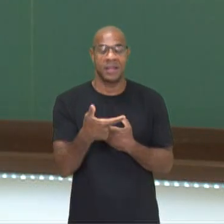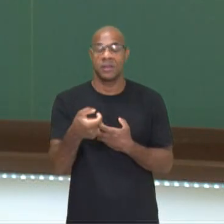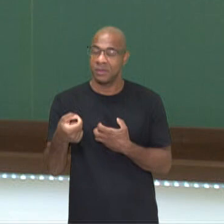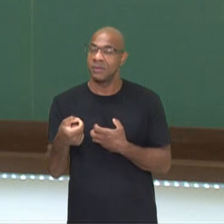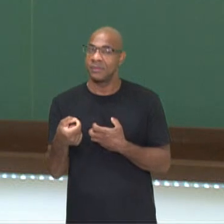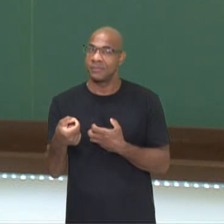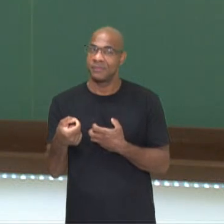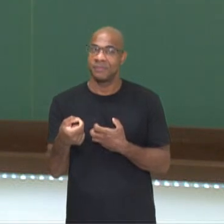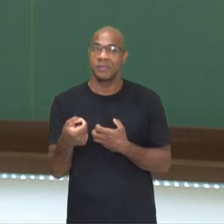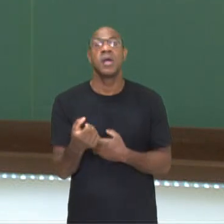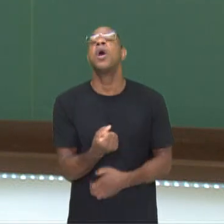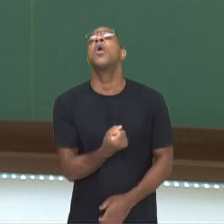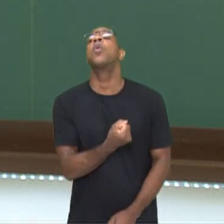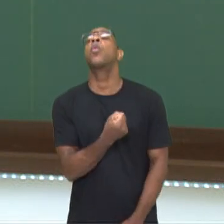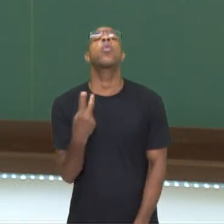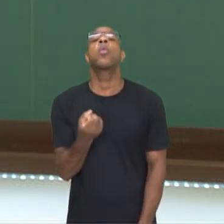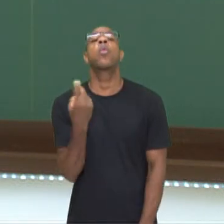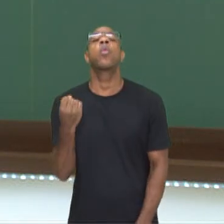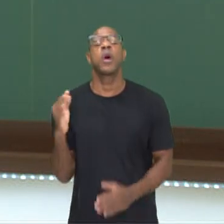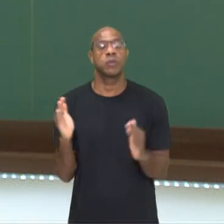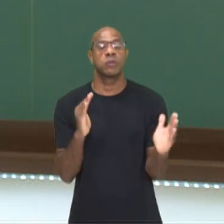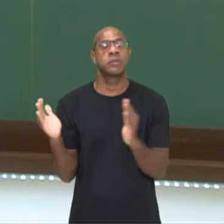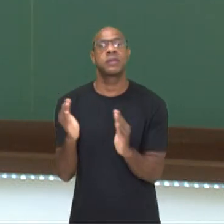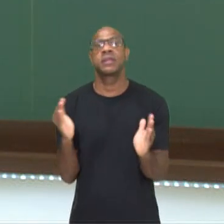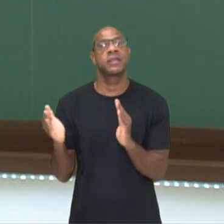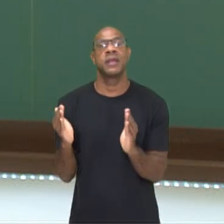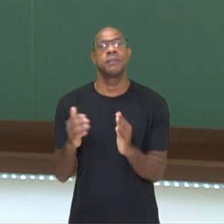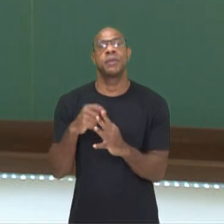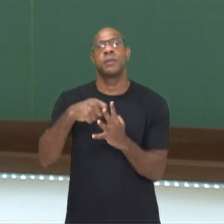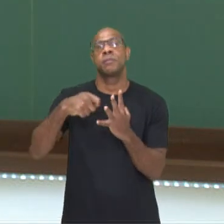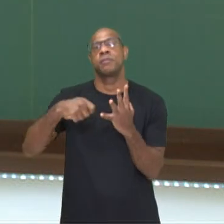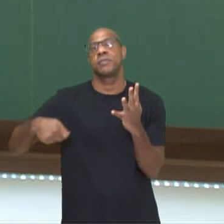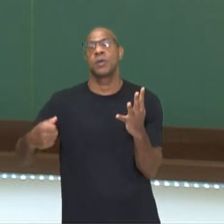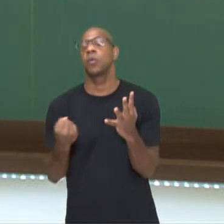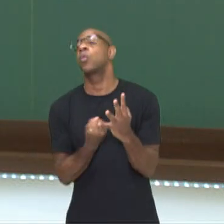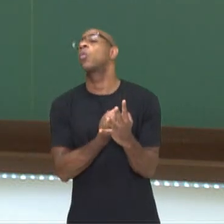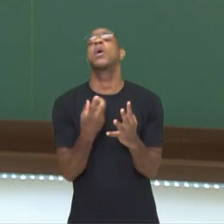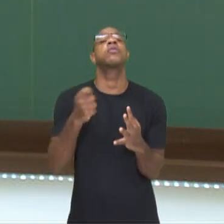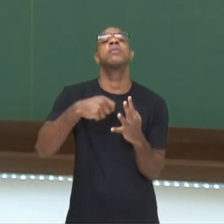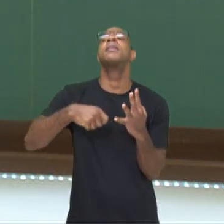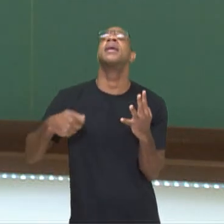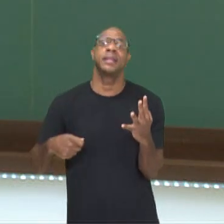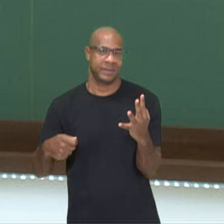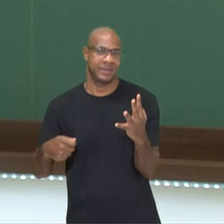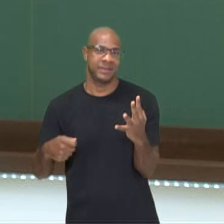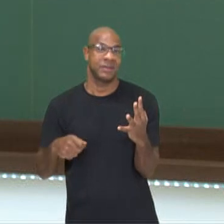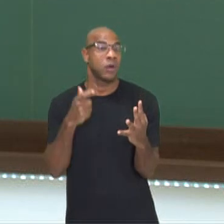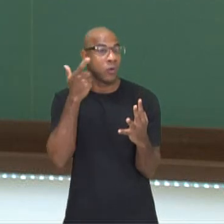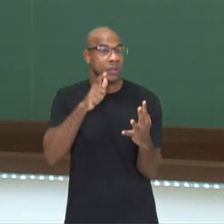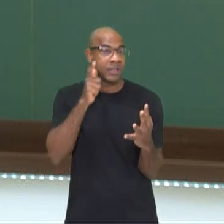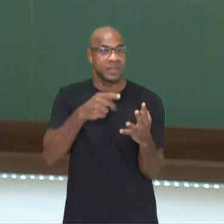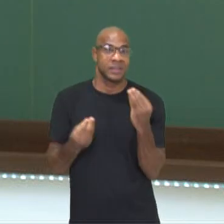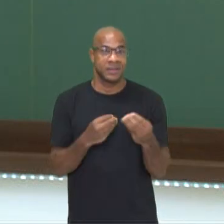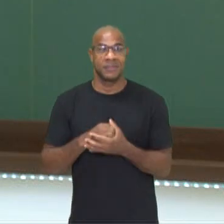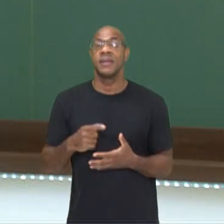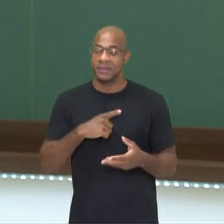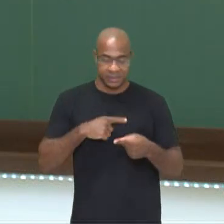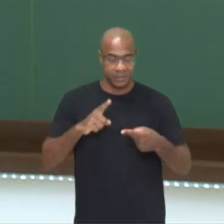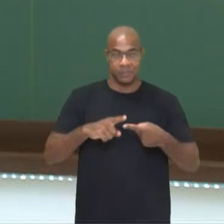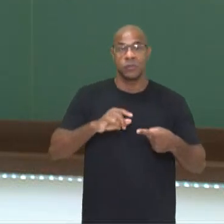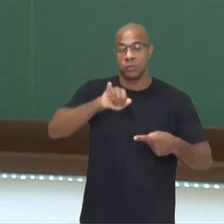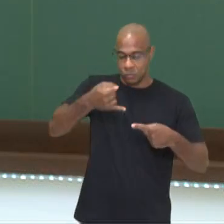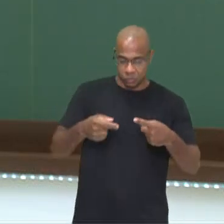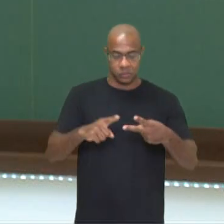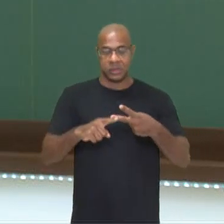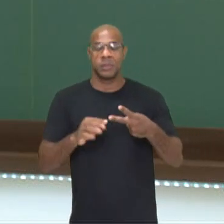a uma taxa de 4% ao mês, eu vou ter esses 200 de juro? Então, agora nós temos o juro, nós temos a taxa, nós